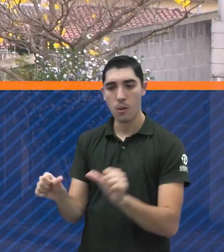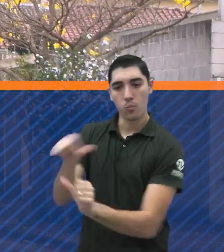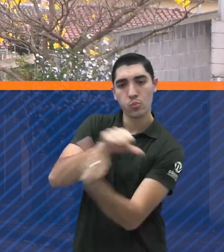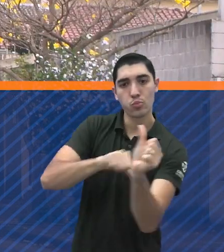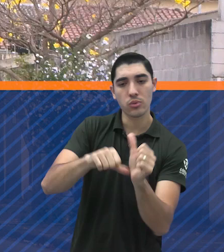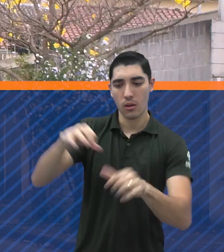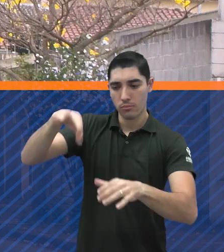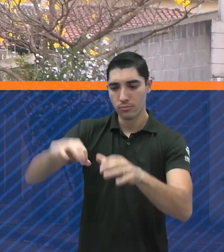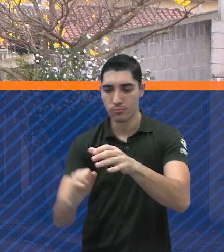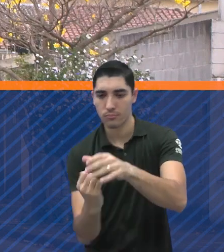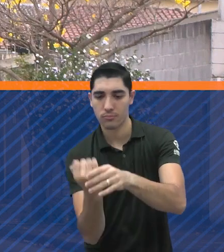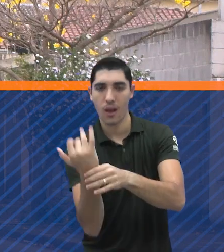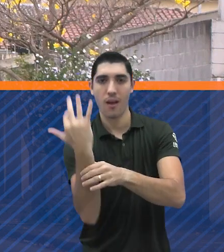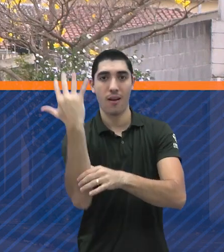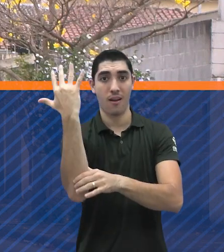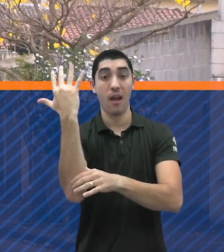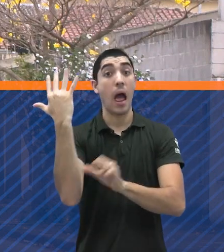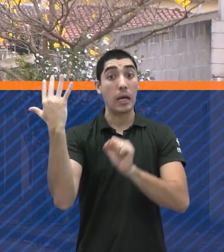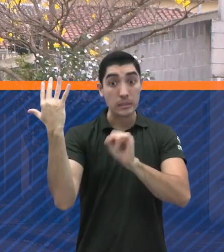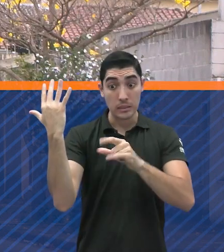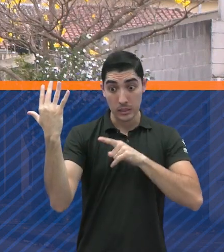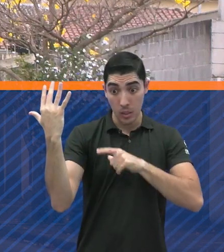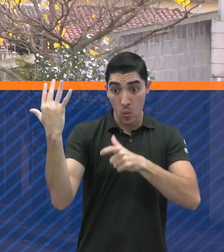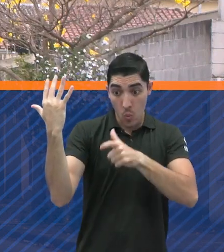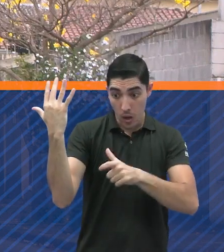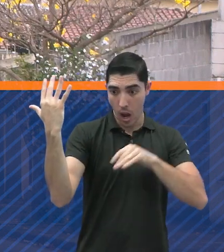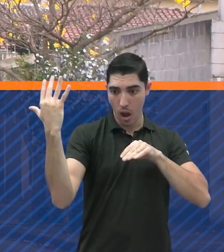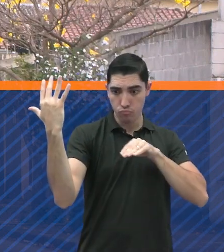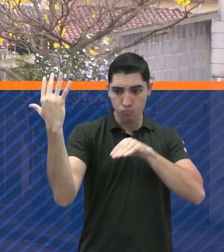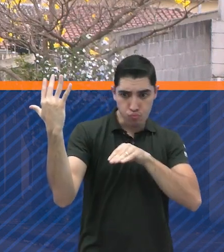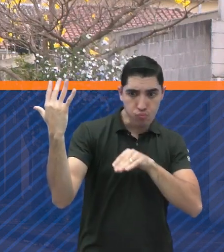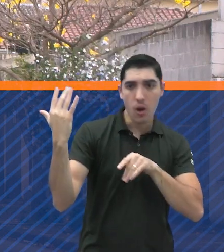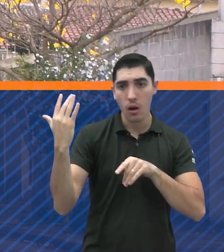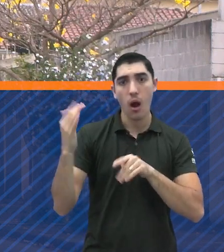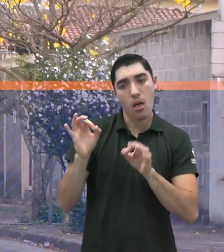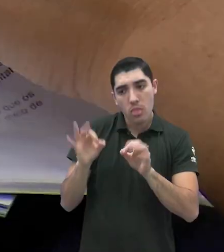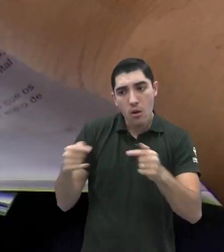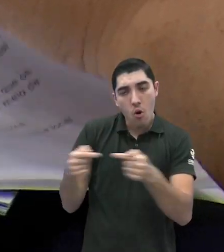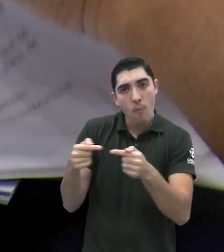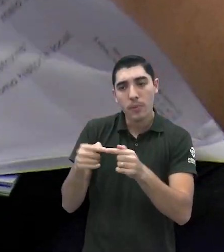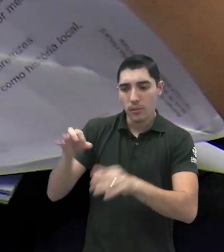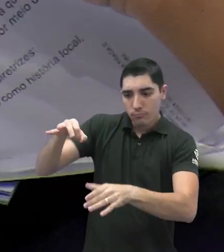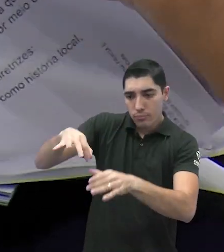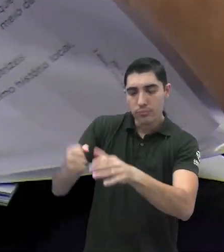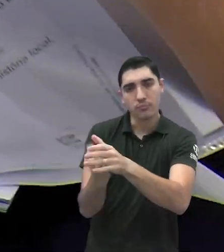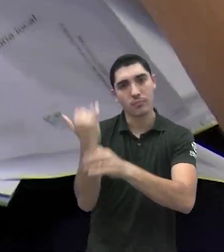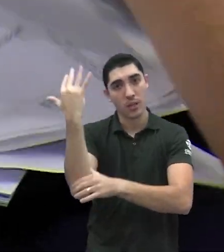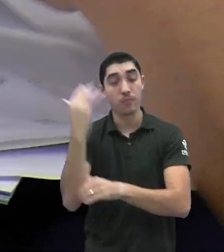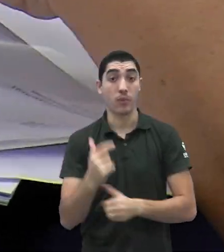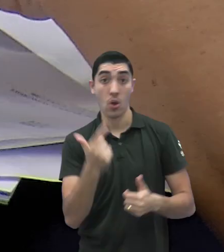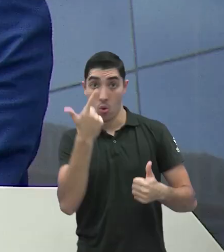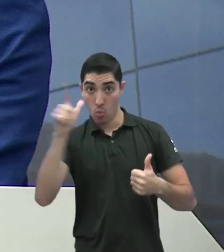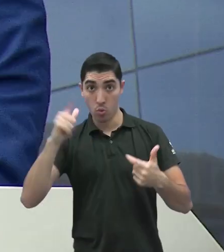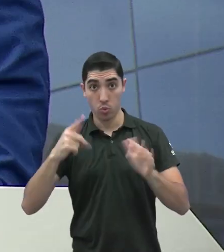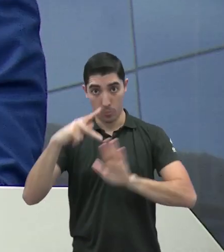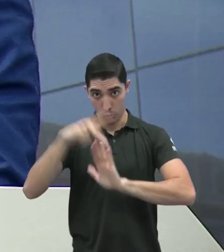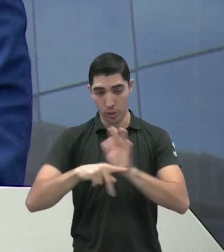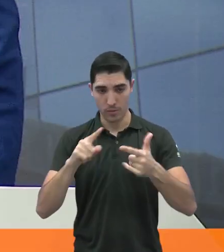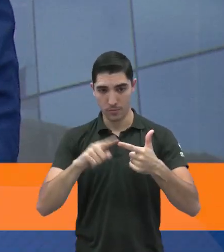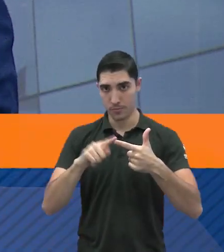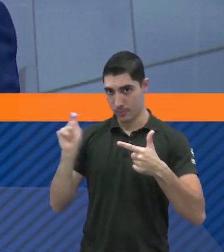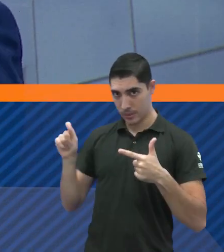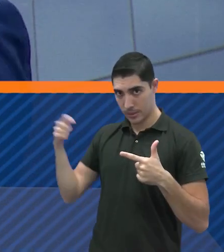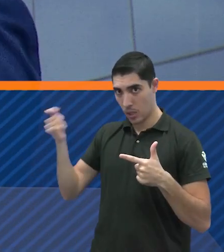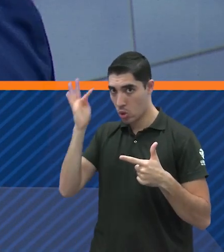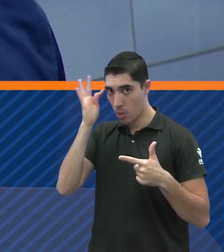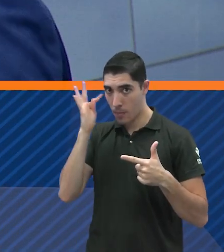carros nas ruas, quando houver espaço e condições técnicas suficientes. Já um projeto da pauta do vereador Tomás